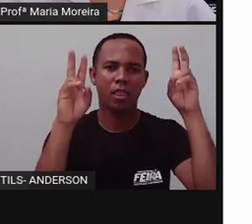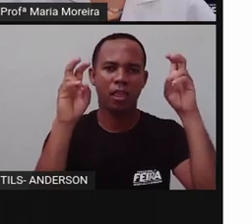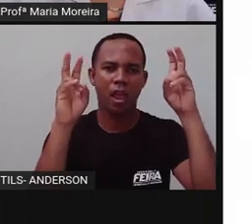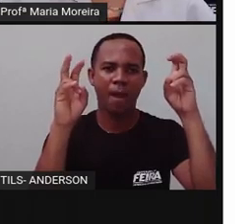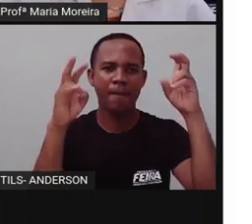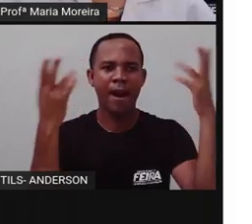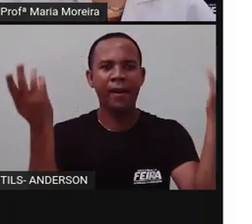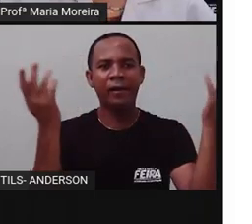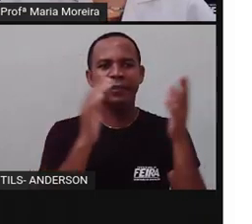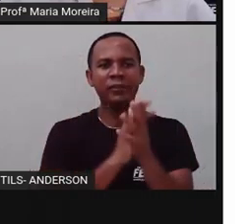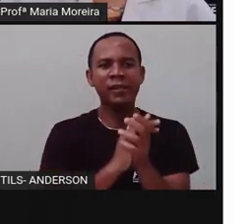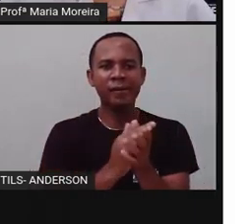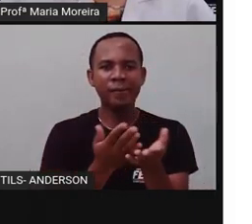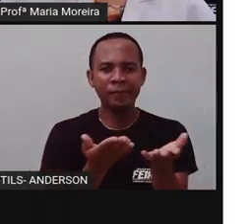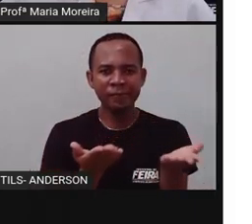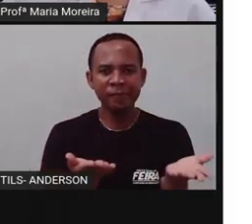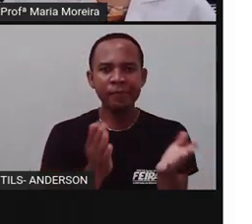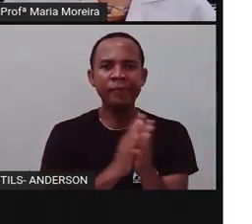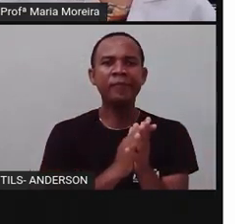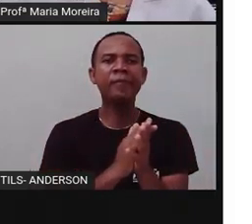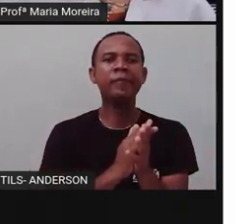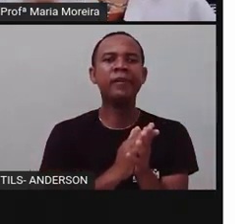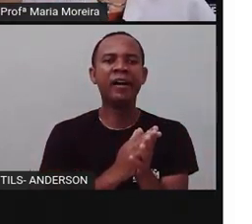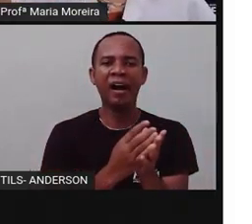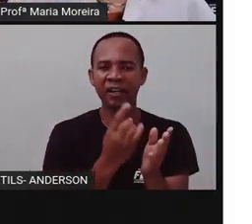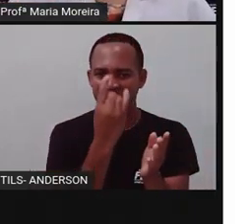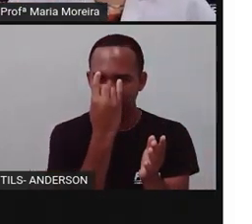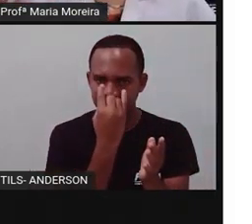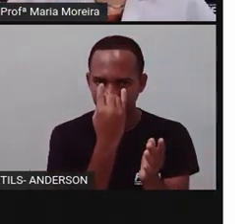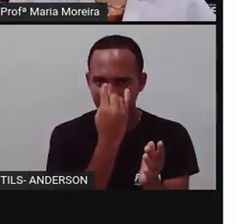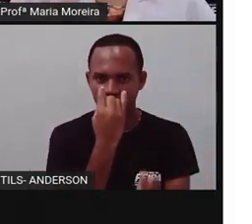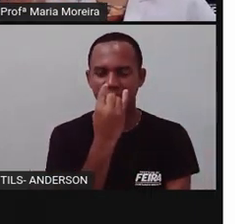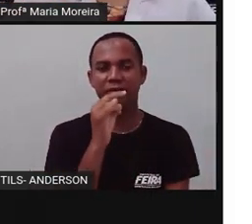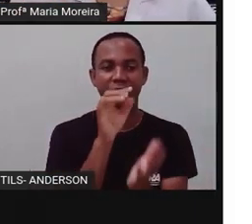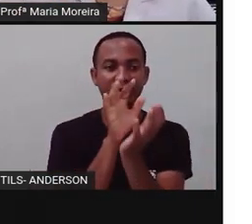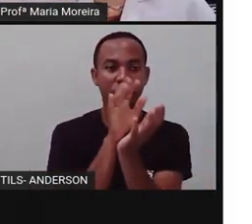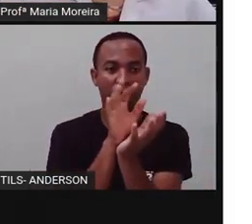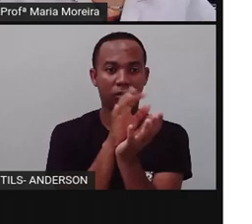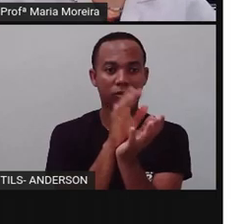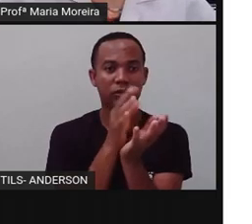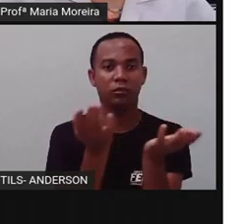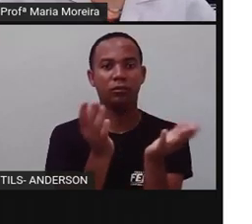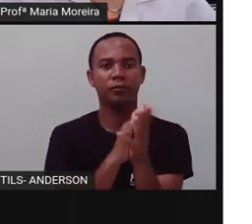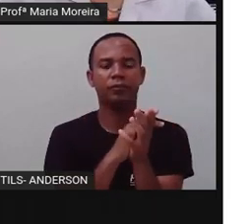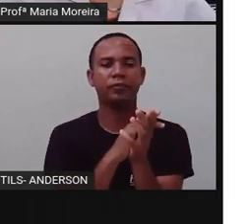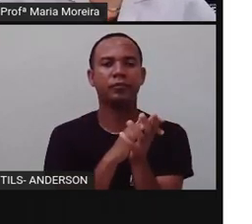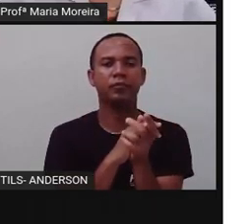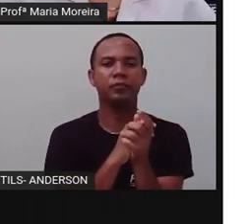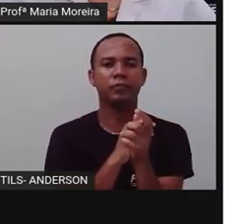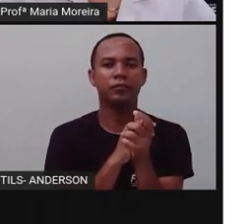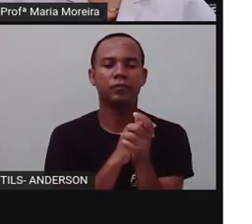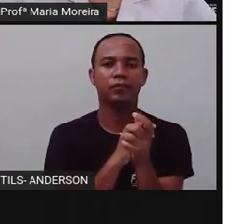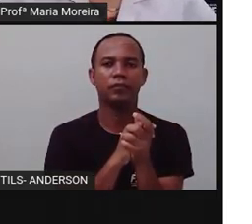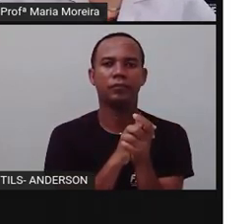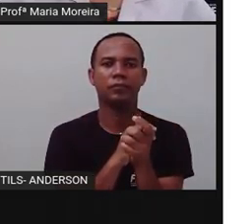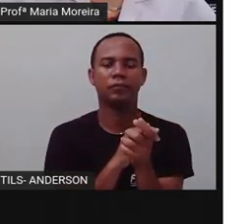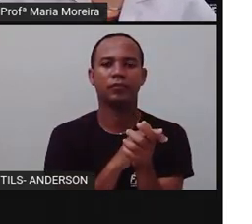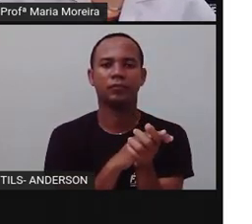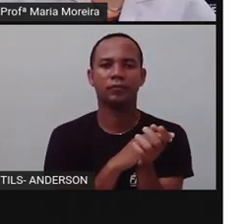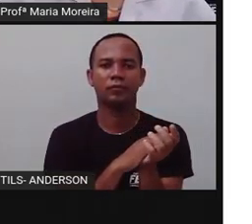título. Título. Então, a gente já sabe, né, que o título da nossa história será Adibu, o cego e